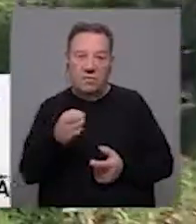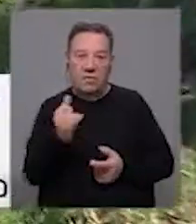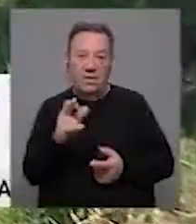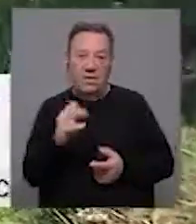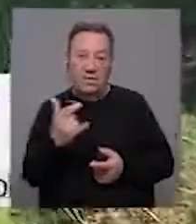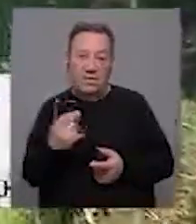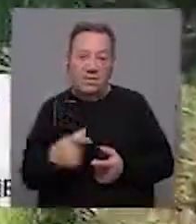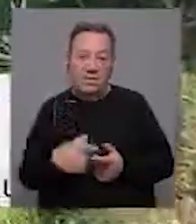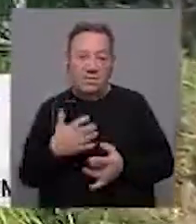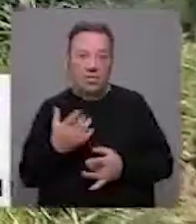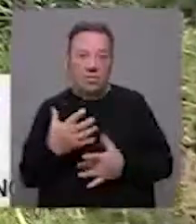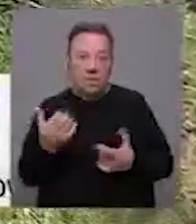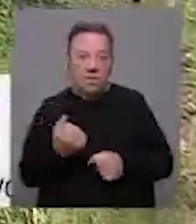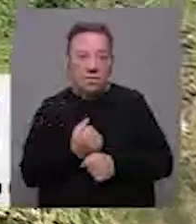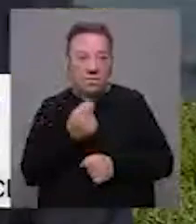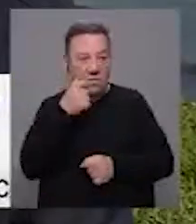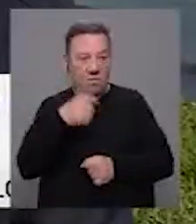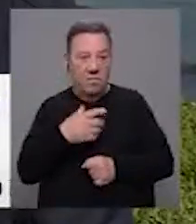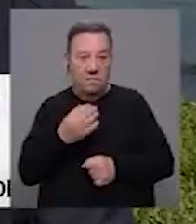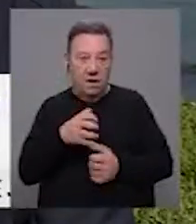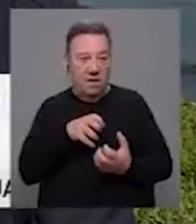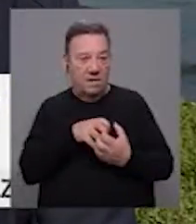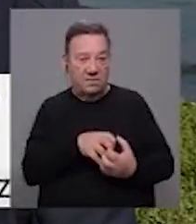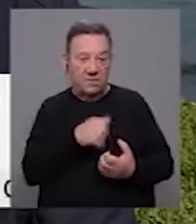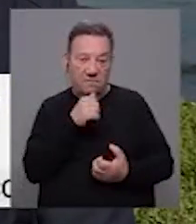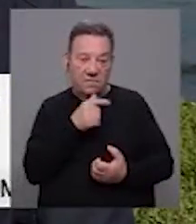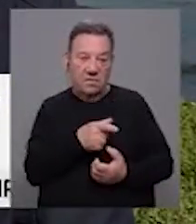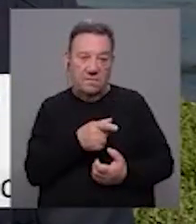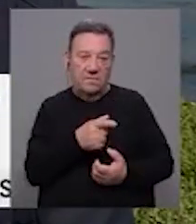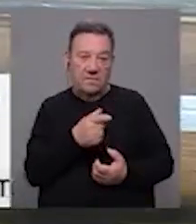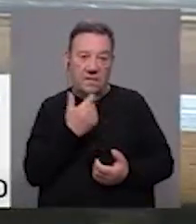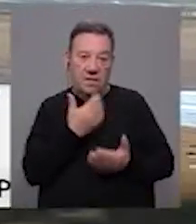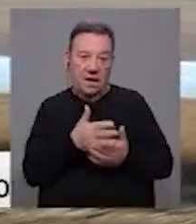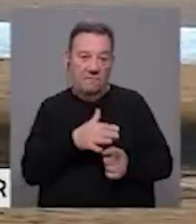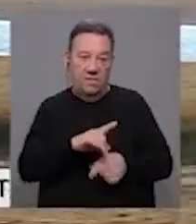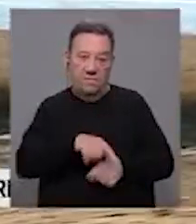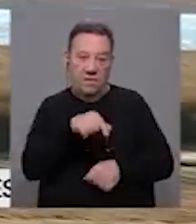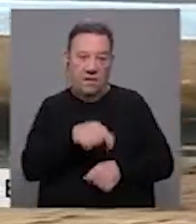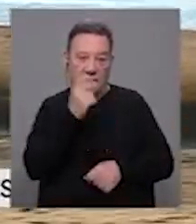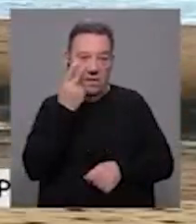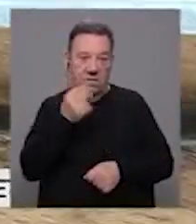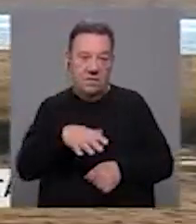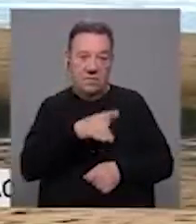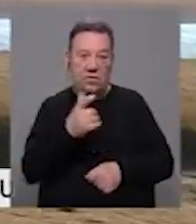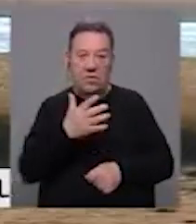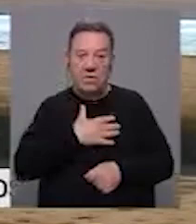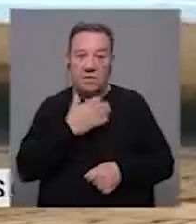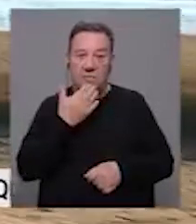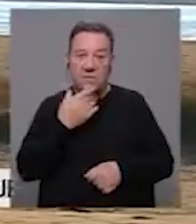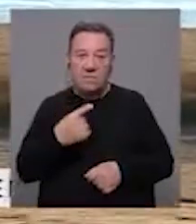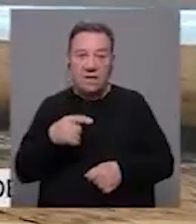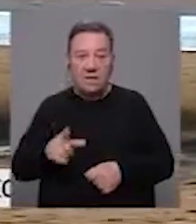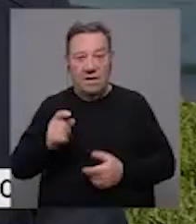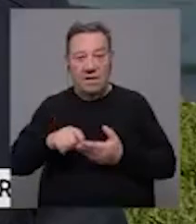Qualquer atividade humana mais agressiva tem reflexo imediato neste habitat. Não se pretende minimamente com